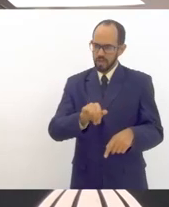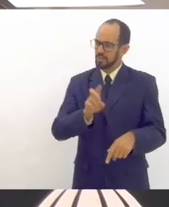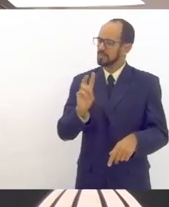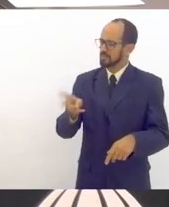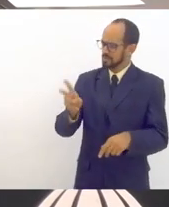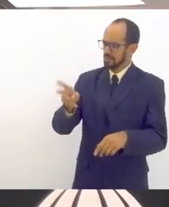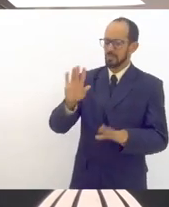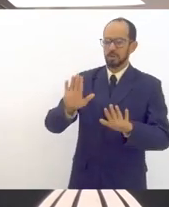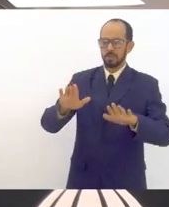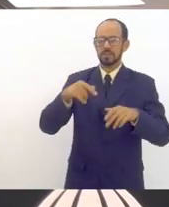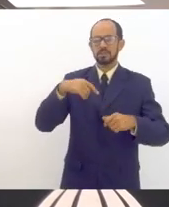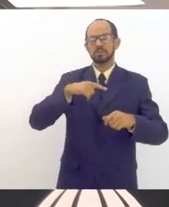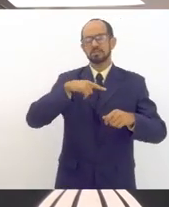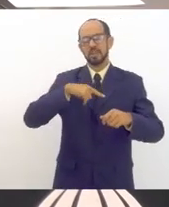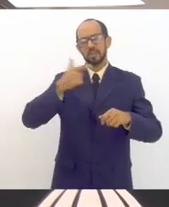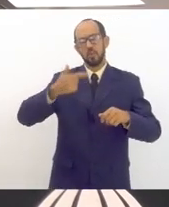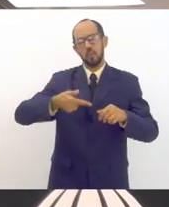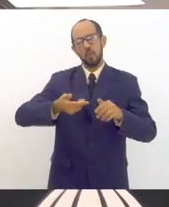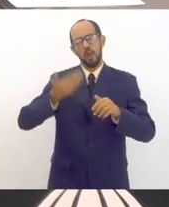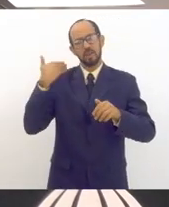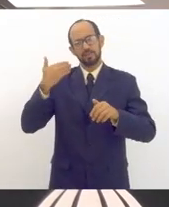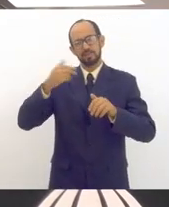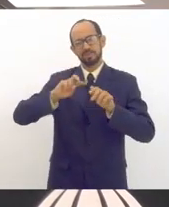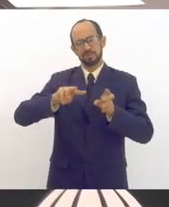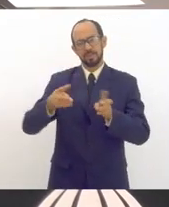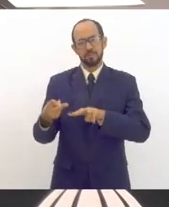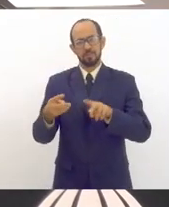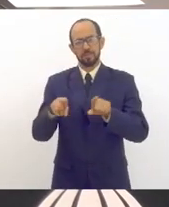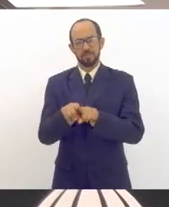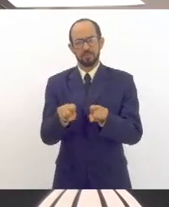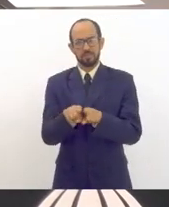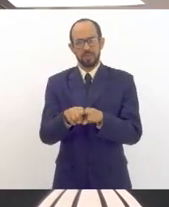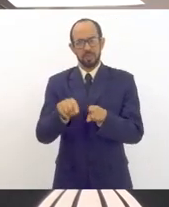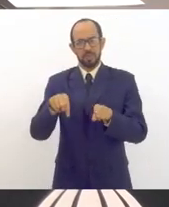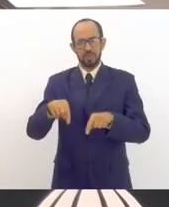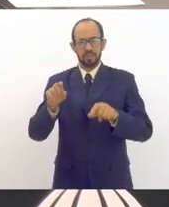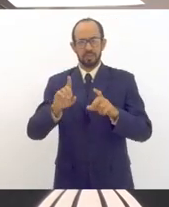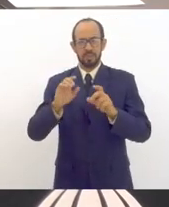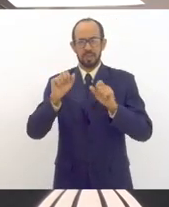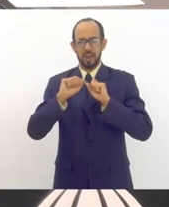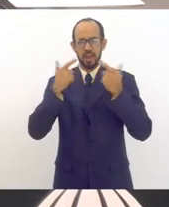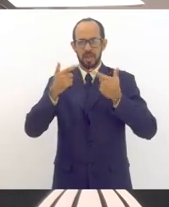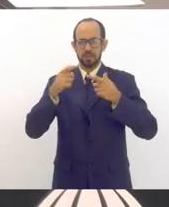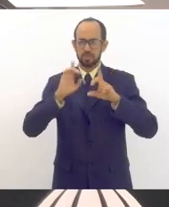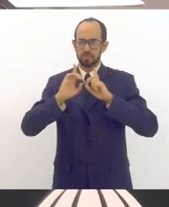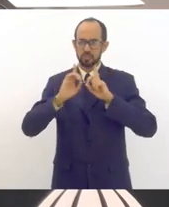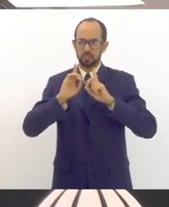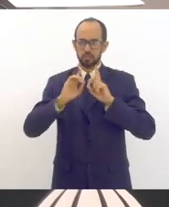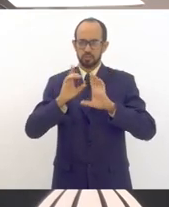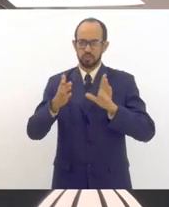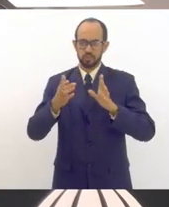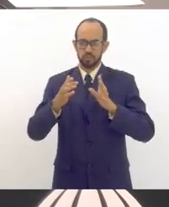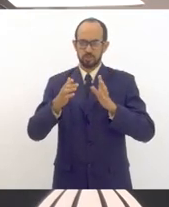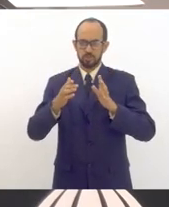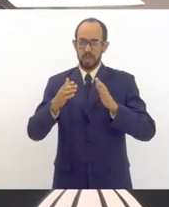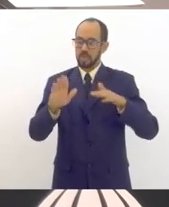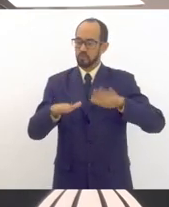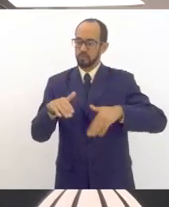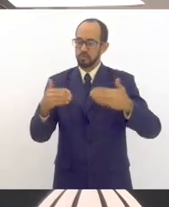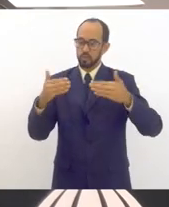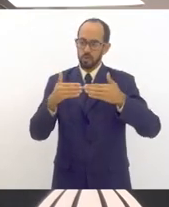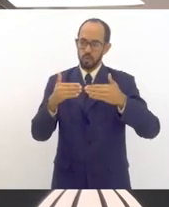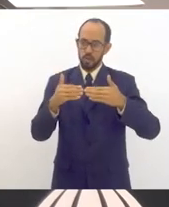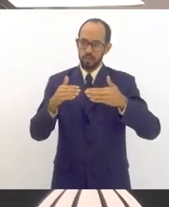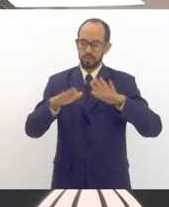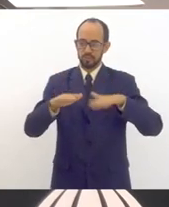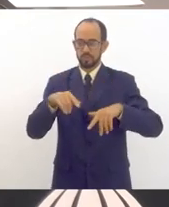caminharam antes. É só isso. Aqui. É uma casa onde a gente discute. Presidente. Diverge. Gente, aí vamos deixar para a